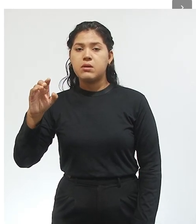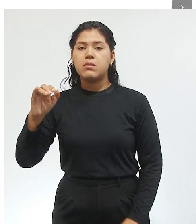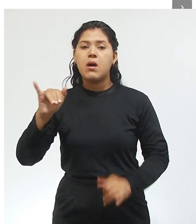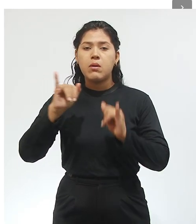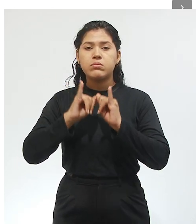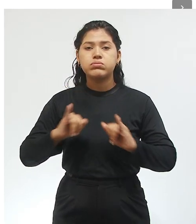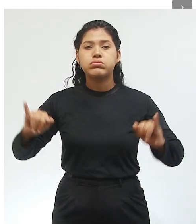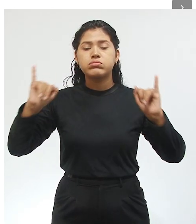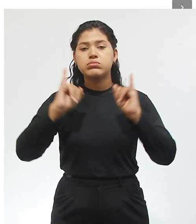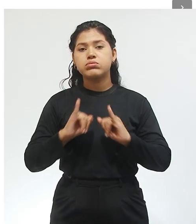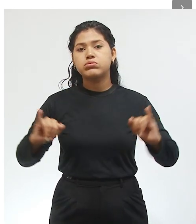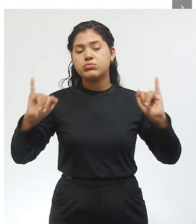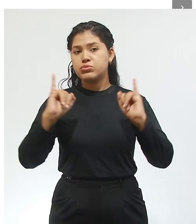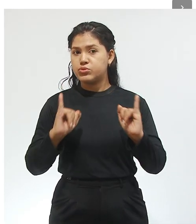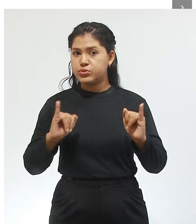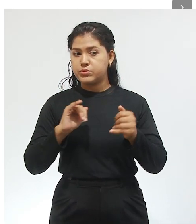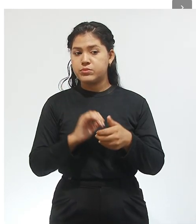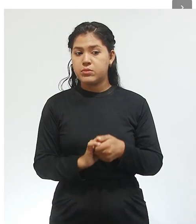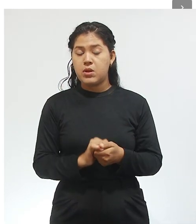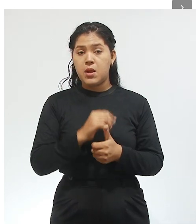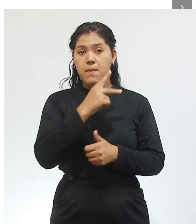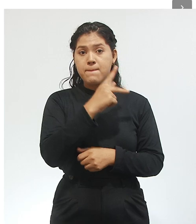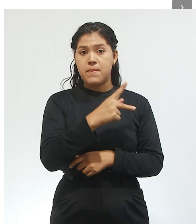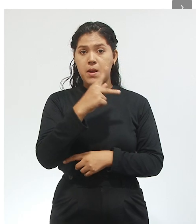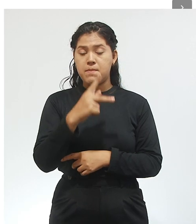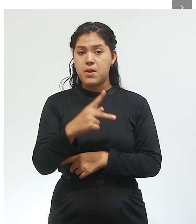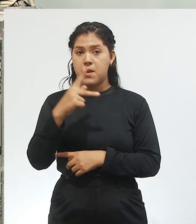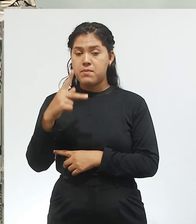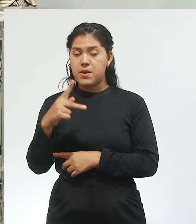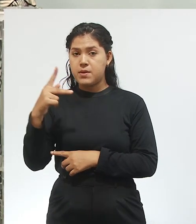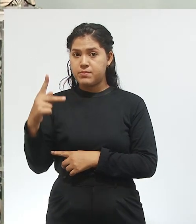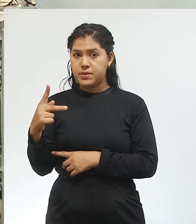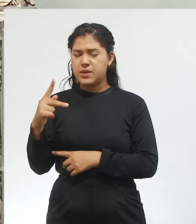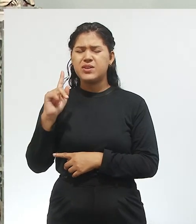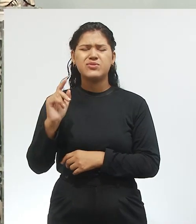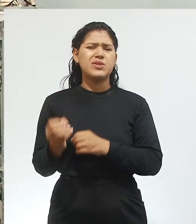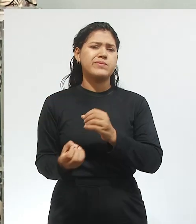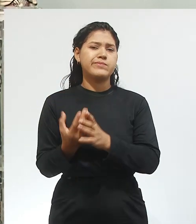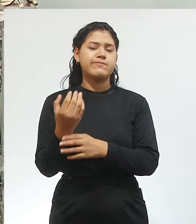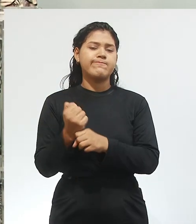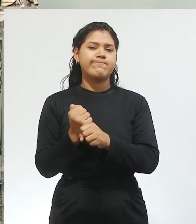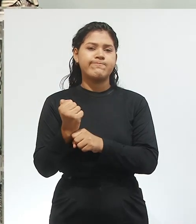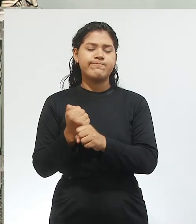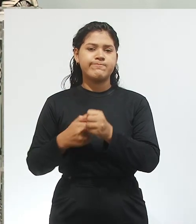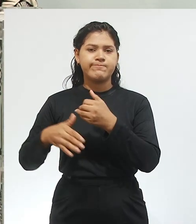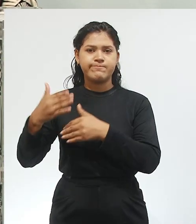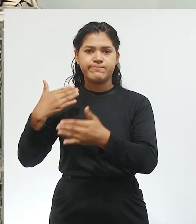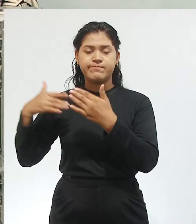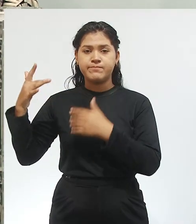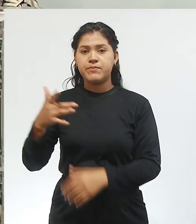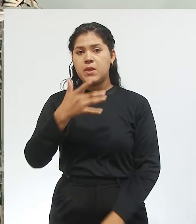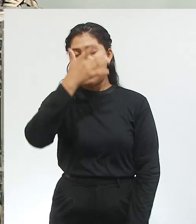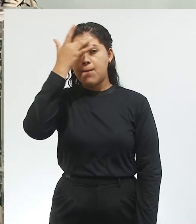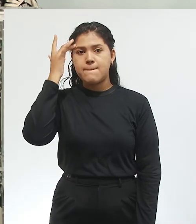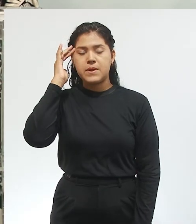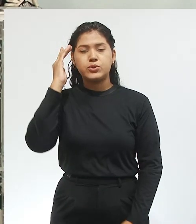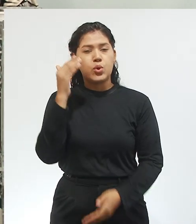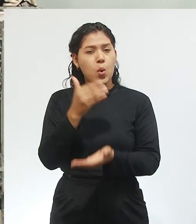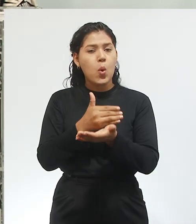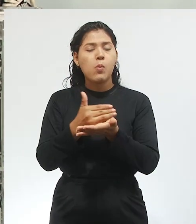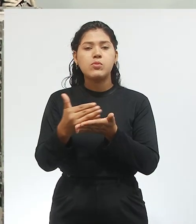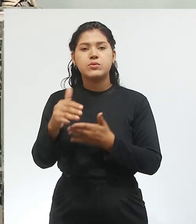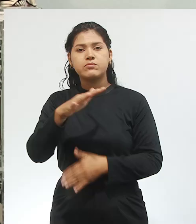P's, ele também foi desenvolvido há décadas, tá? Por pessoas lá no início